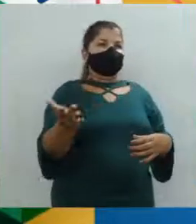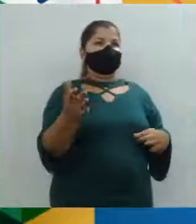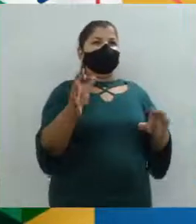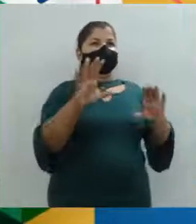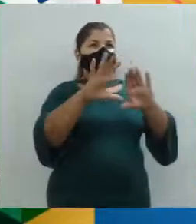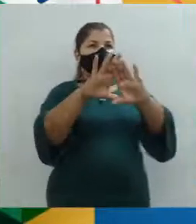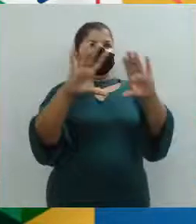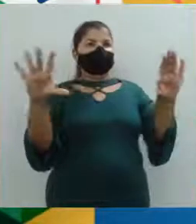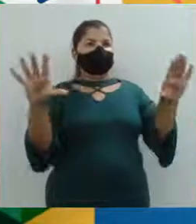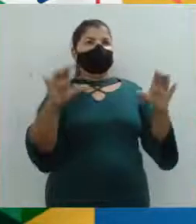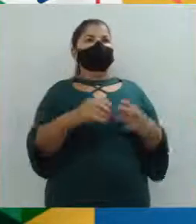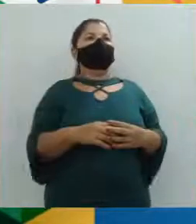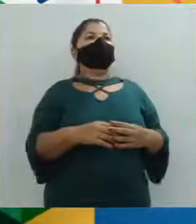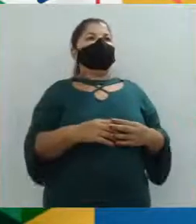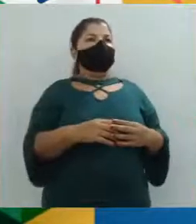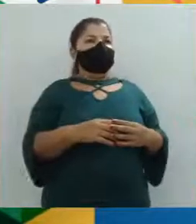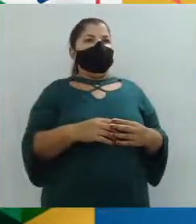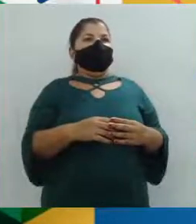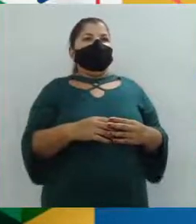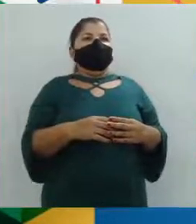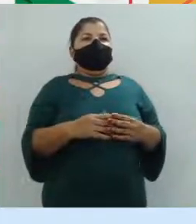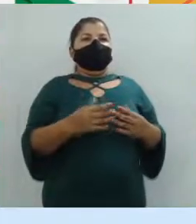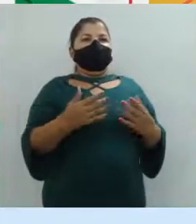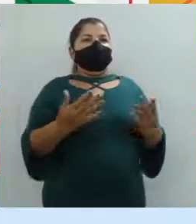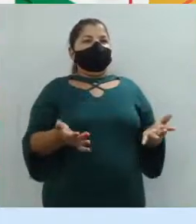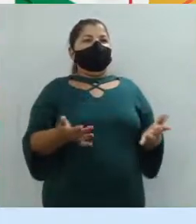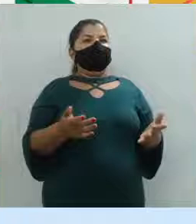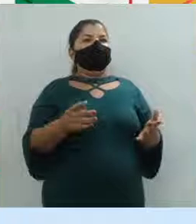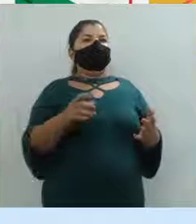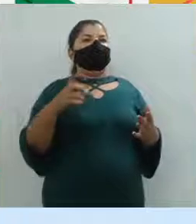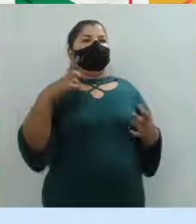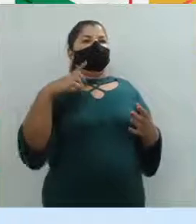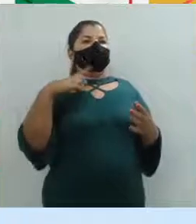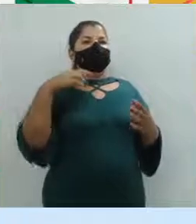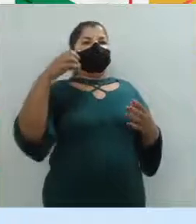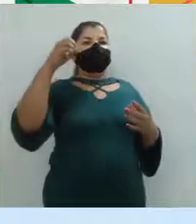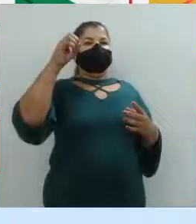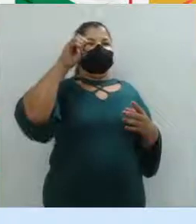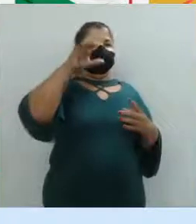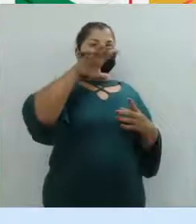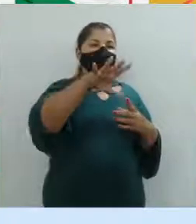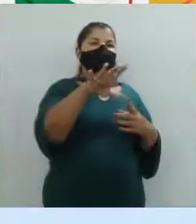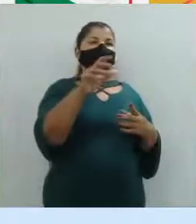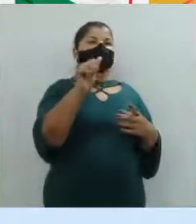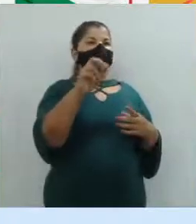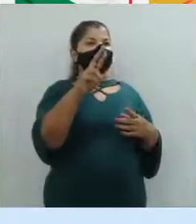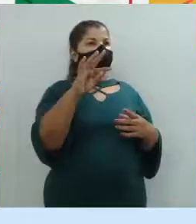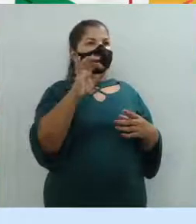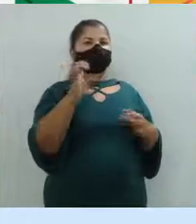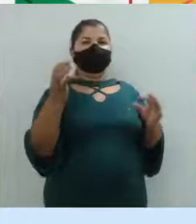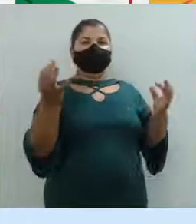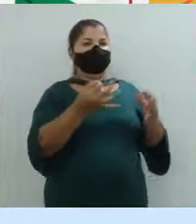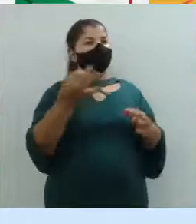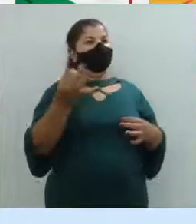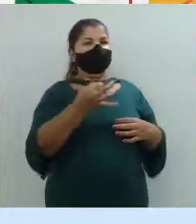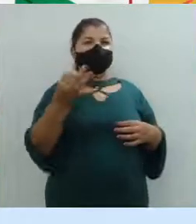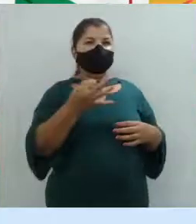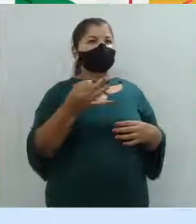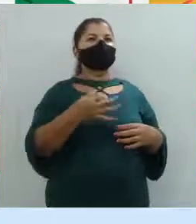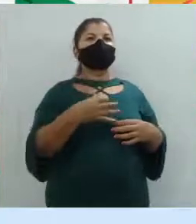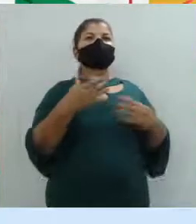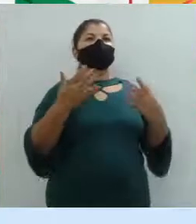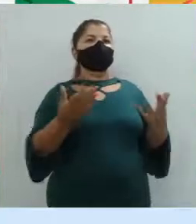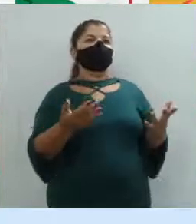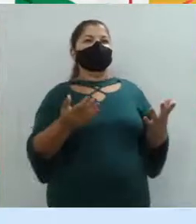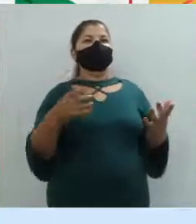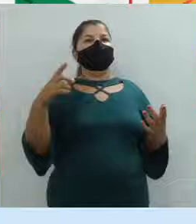no fim. E aí essa ideia de luminosidade na arte acontece perfeitamente. Aí você vê que